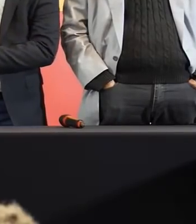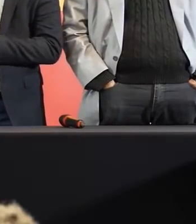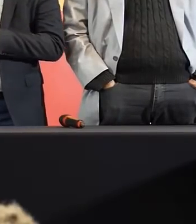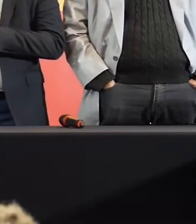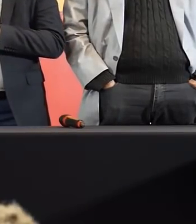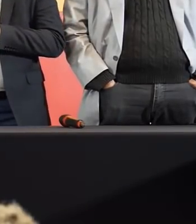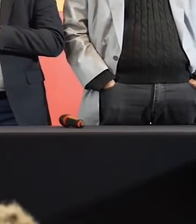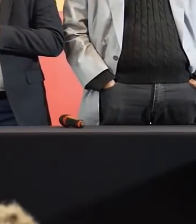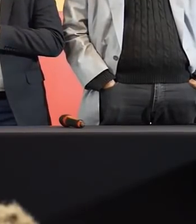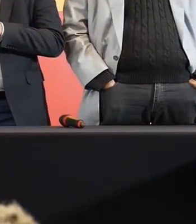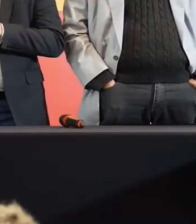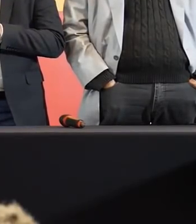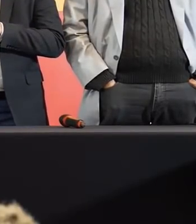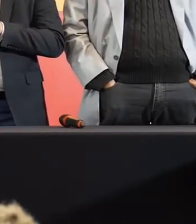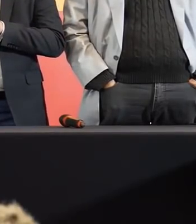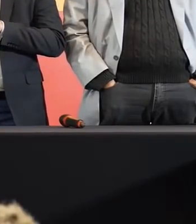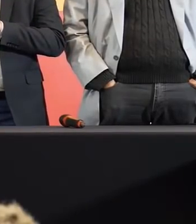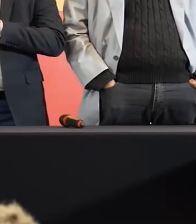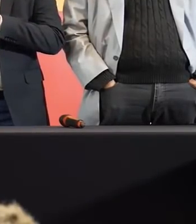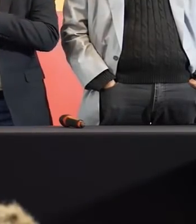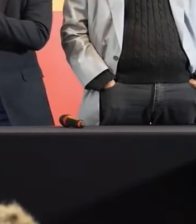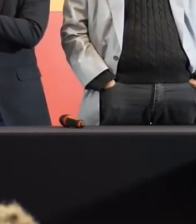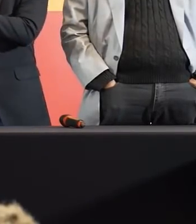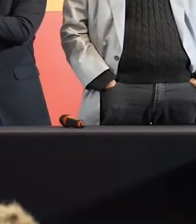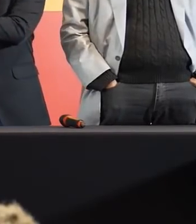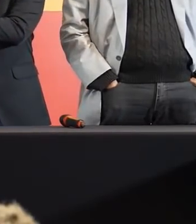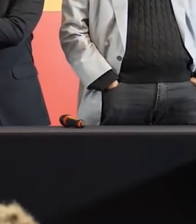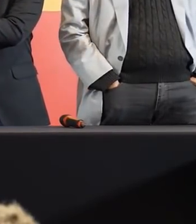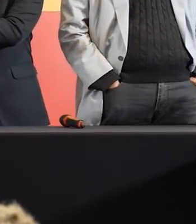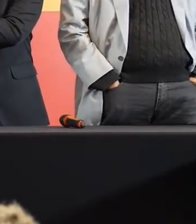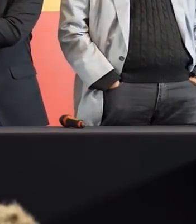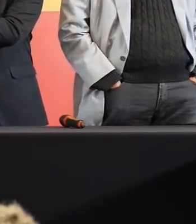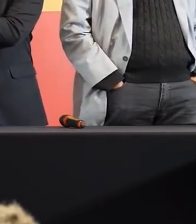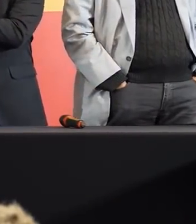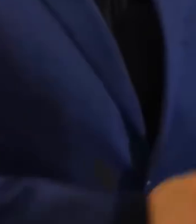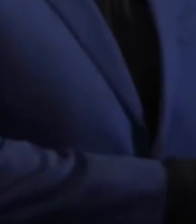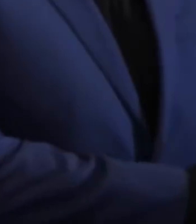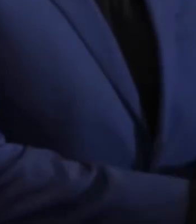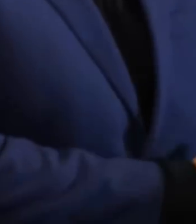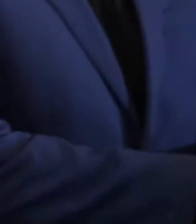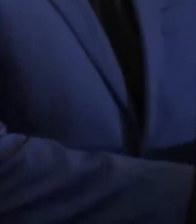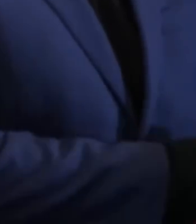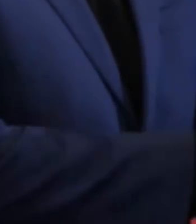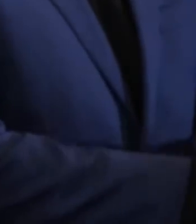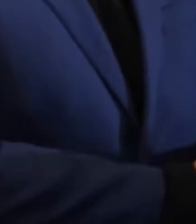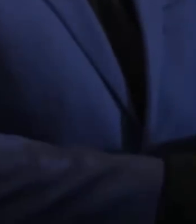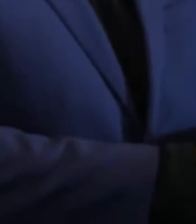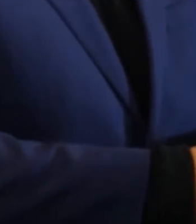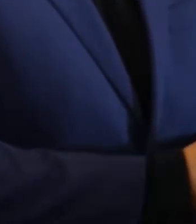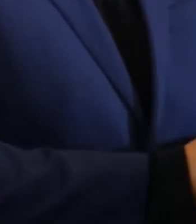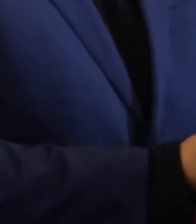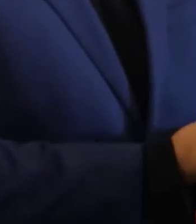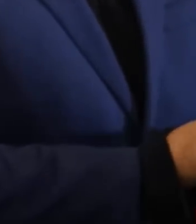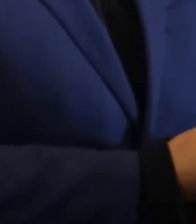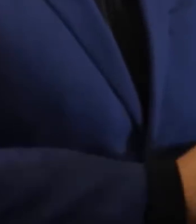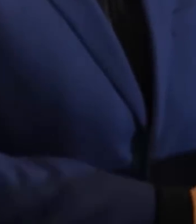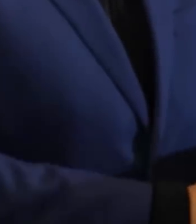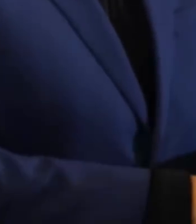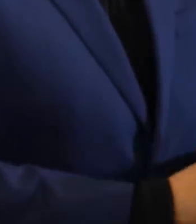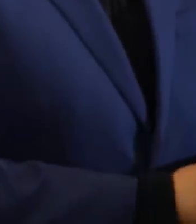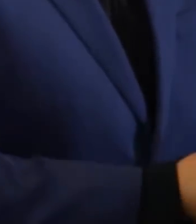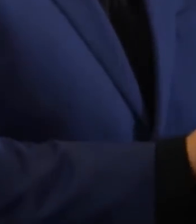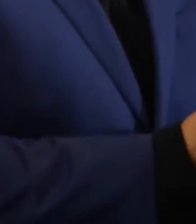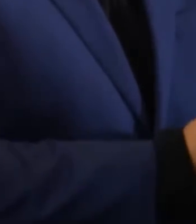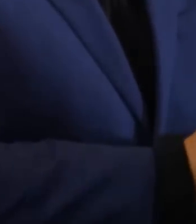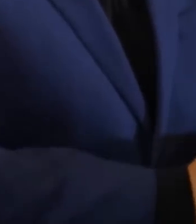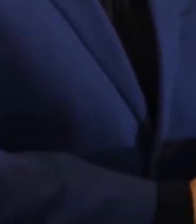da nossa unidade e também da ampliação do nosso movimento. Ou seja, além desses 7 partidos, nós procurarmos não